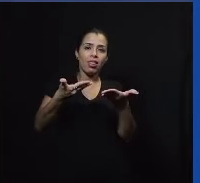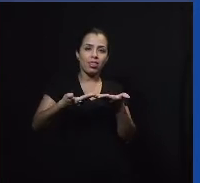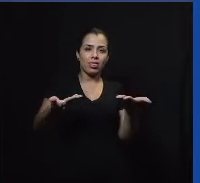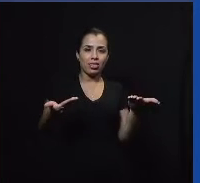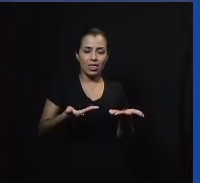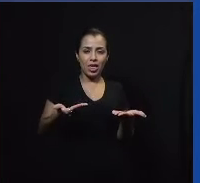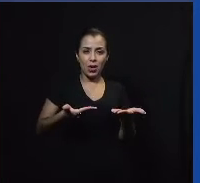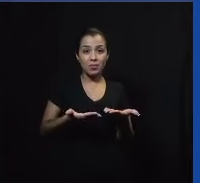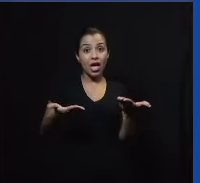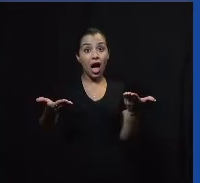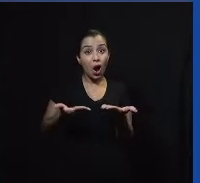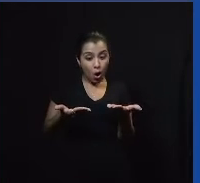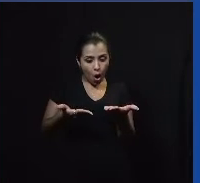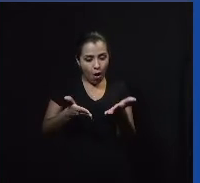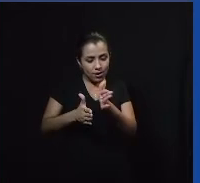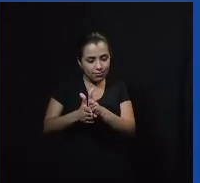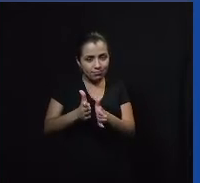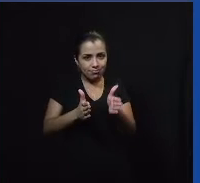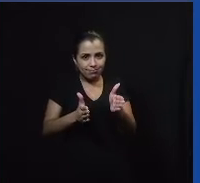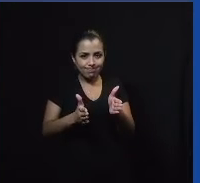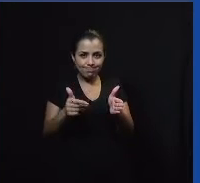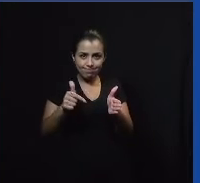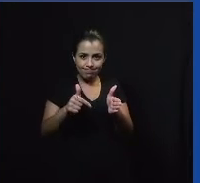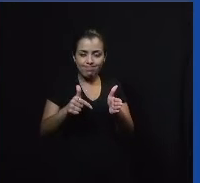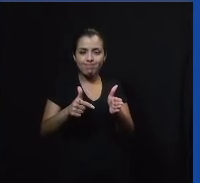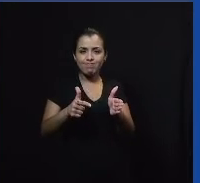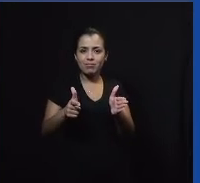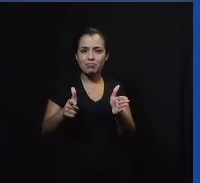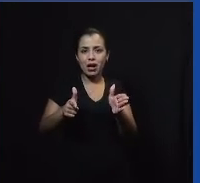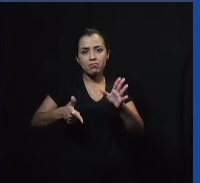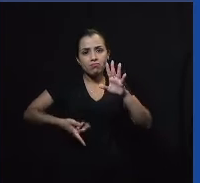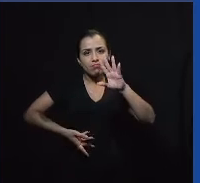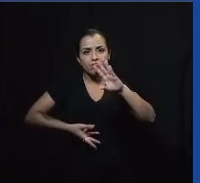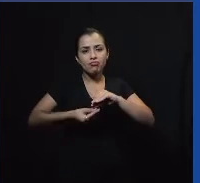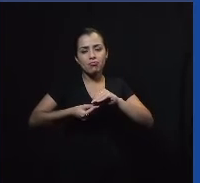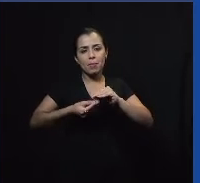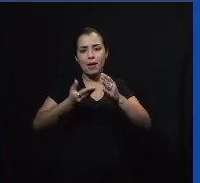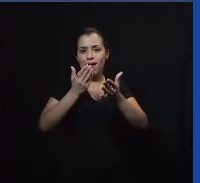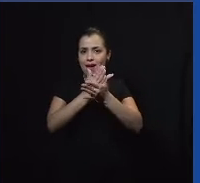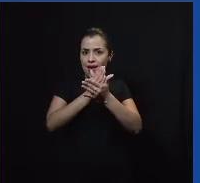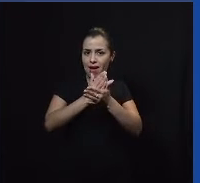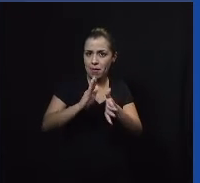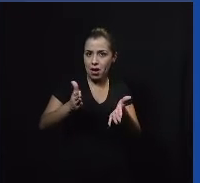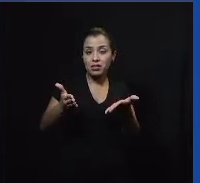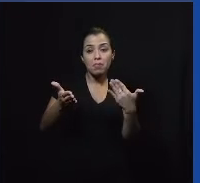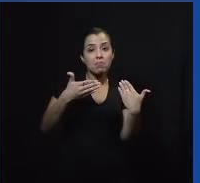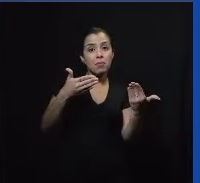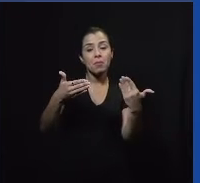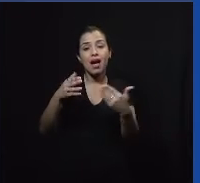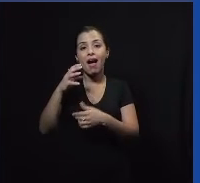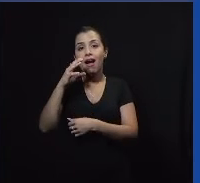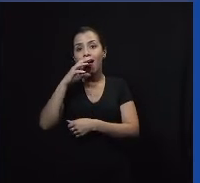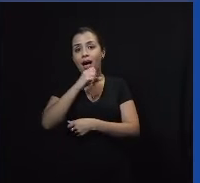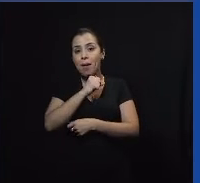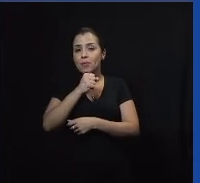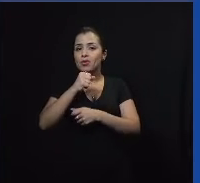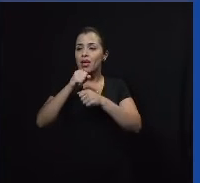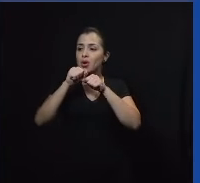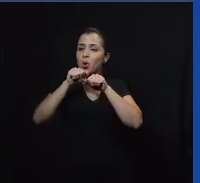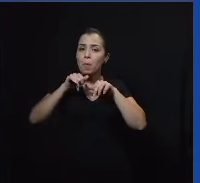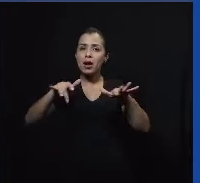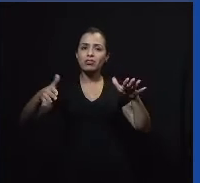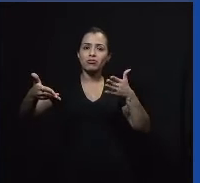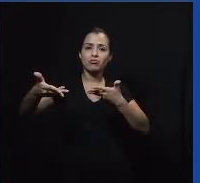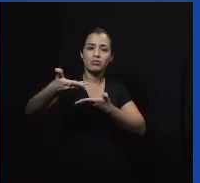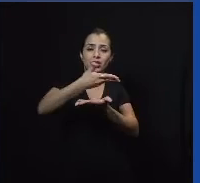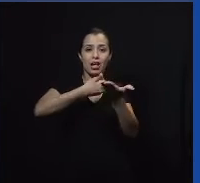gente fazer um fechamento, compartilhar um pouco os aprendizados, né, entre todos nós.